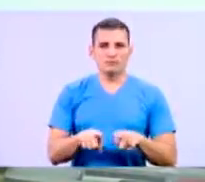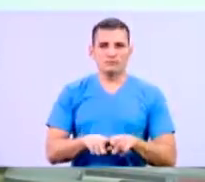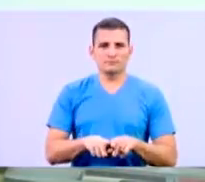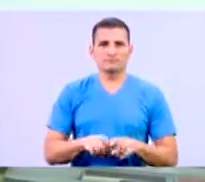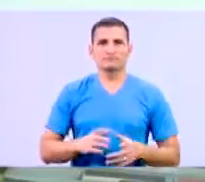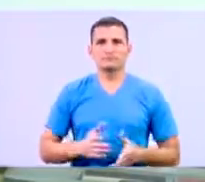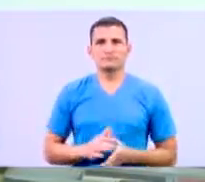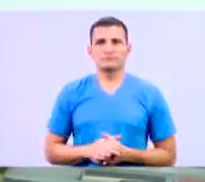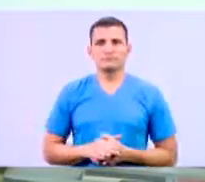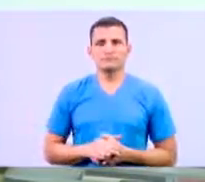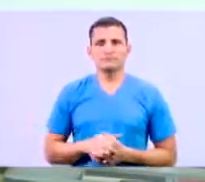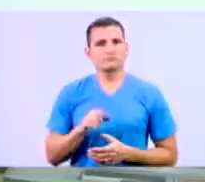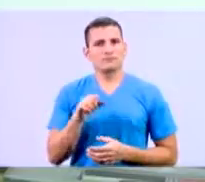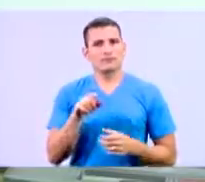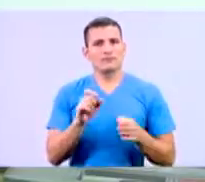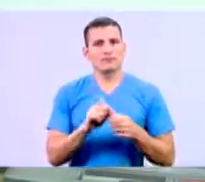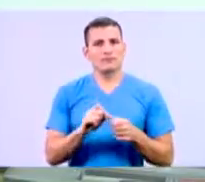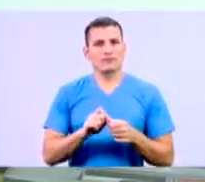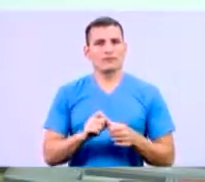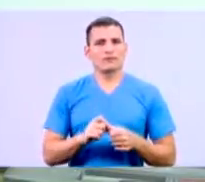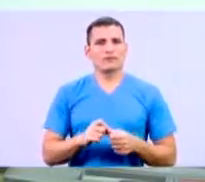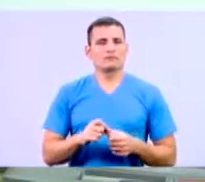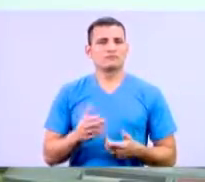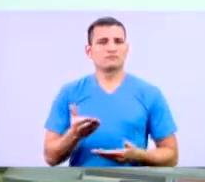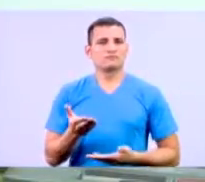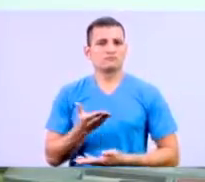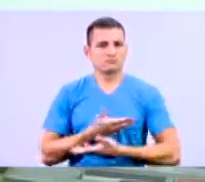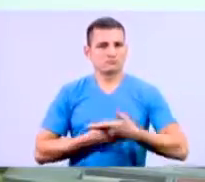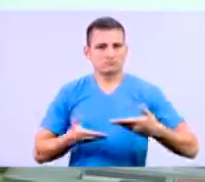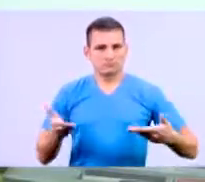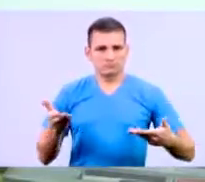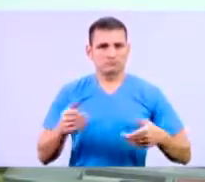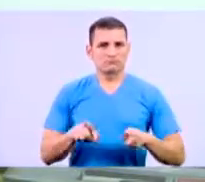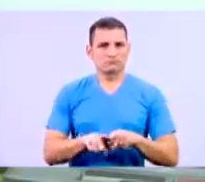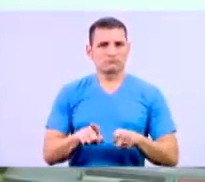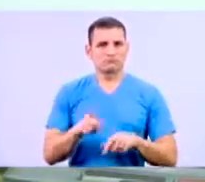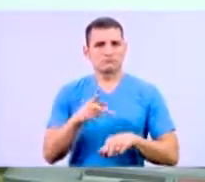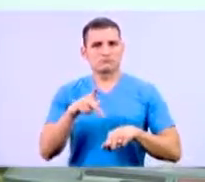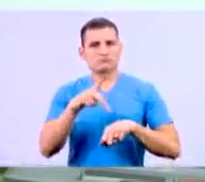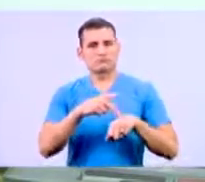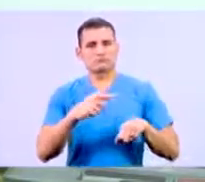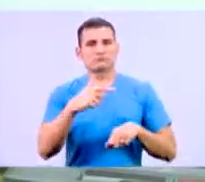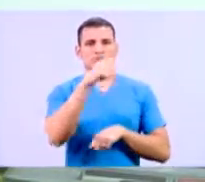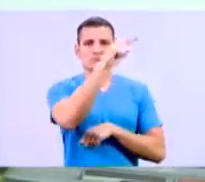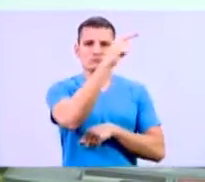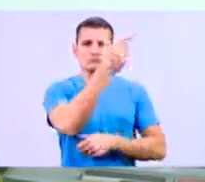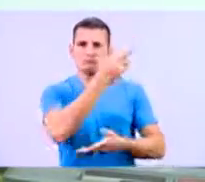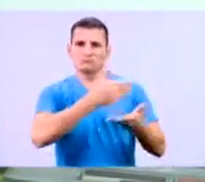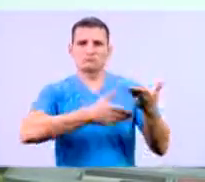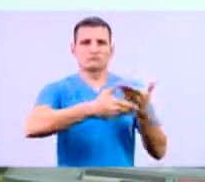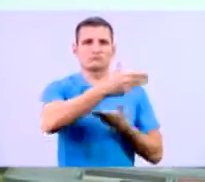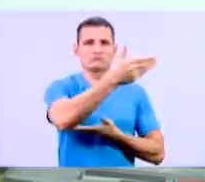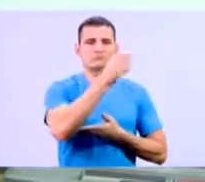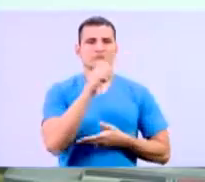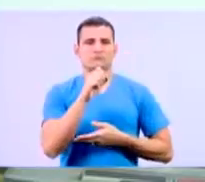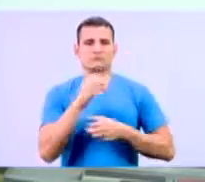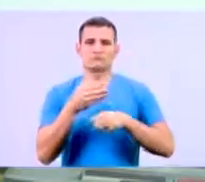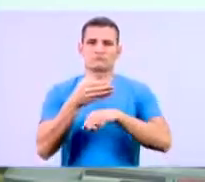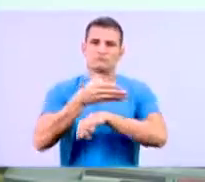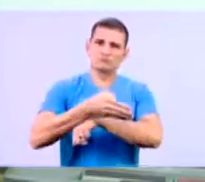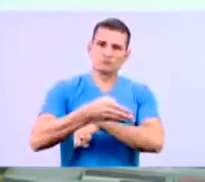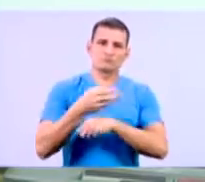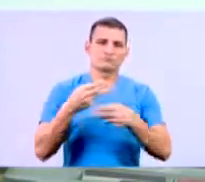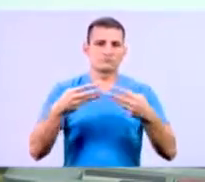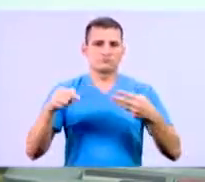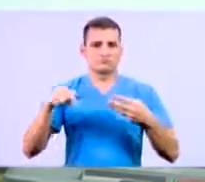que ele também faz troca de tráfego, trabalha, né, com troca de tráfego internacional. Ou seja, providenciar acesso que as